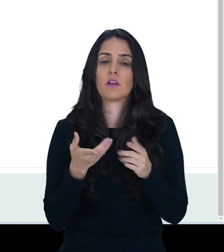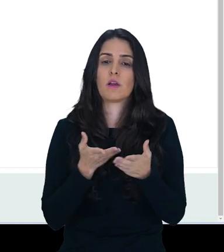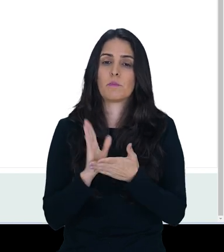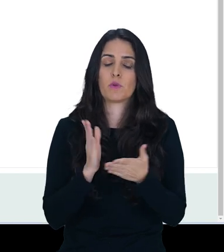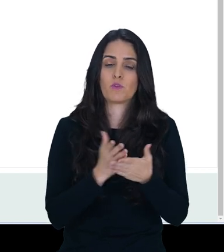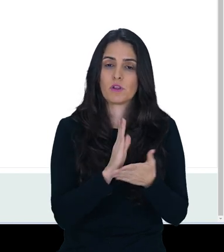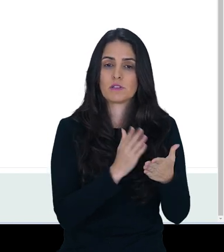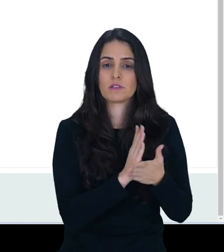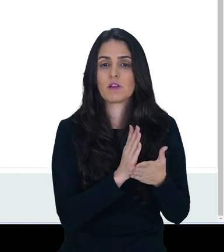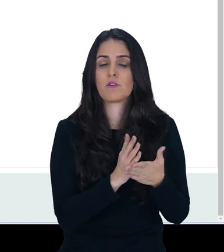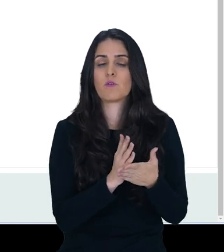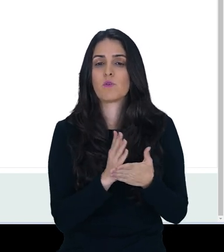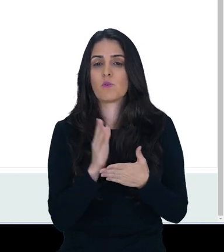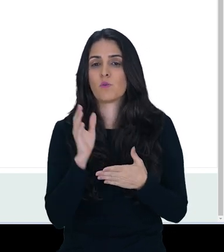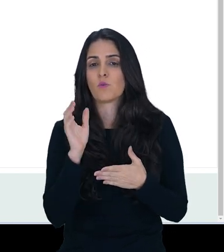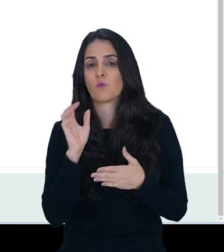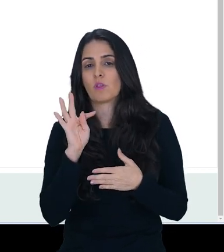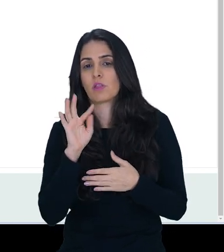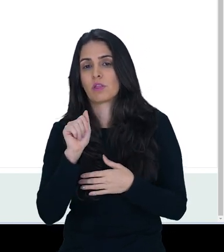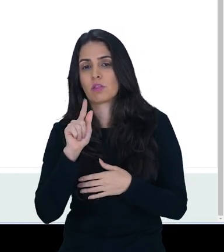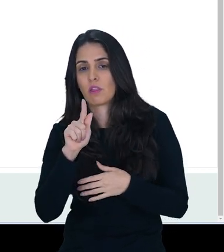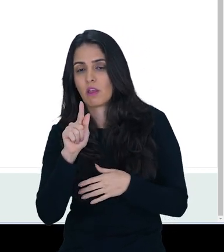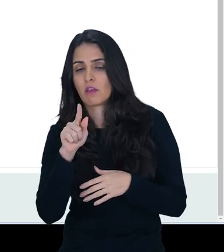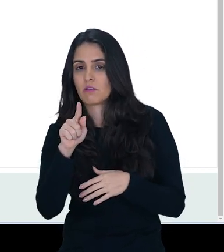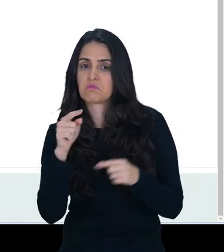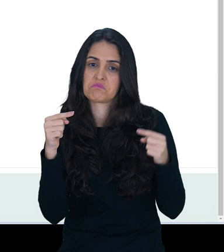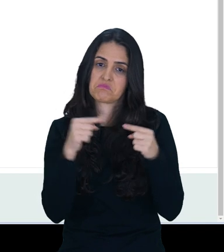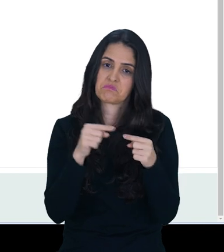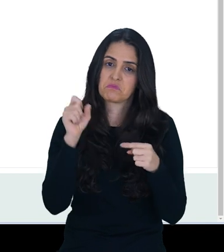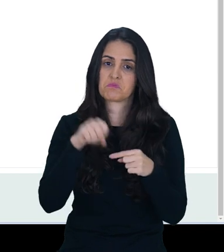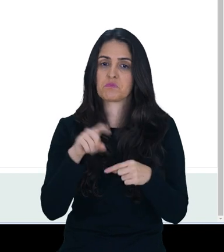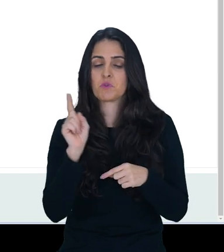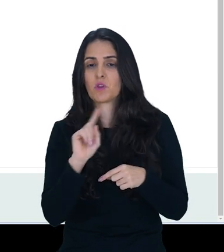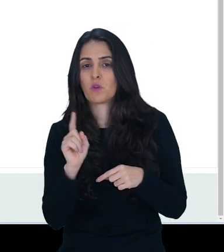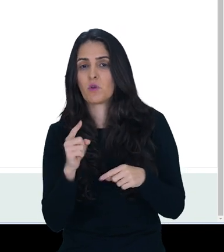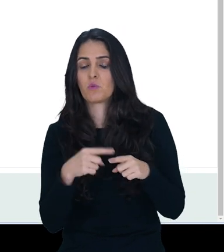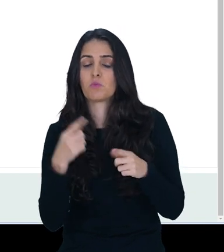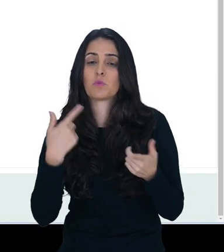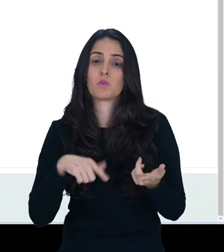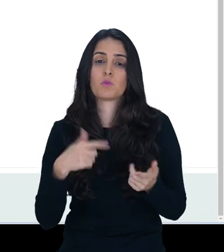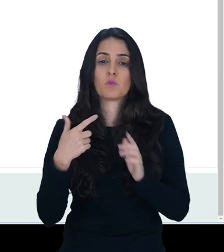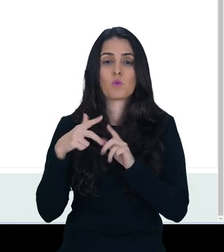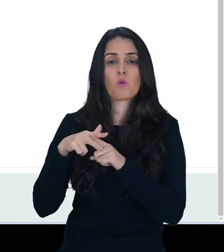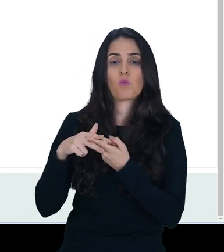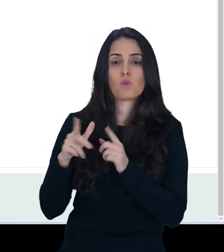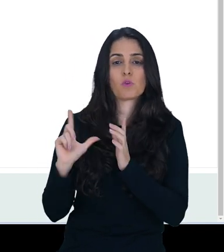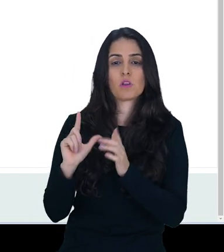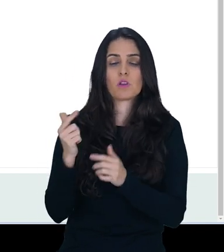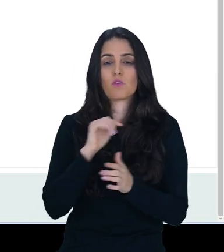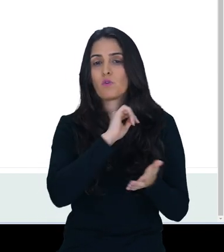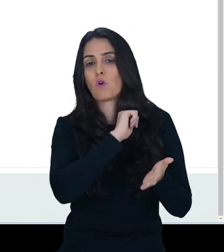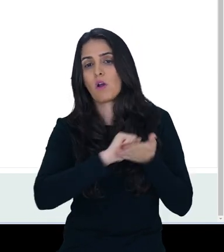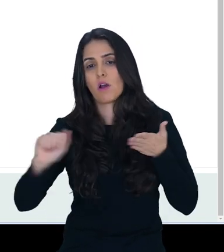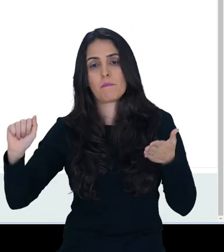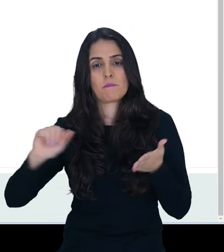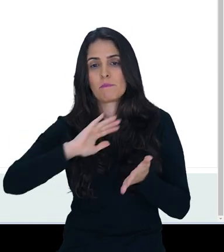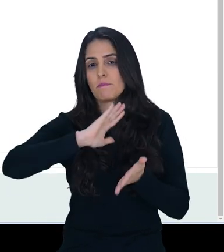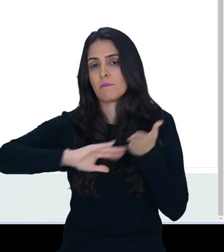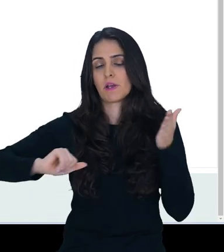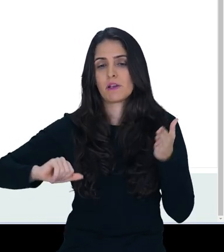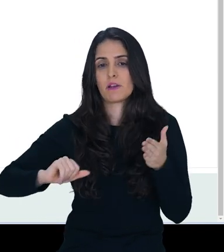aprovação tags se fizer sentido né porque estado de aprovação como eu não configurei lá eu vou tirar